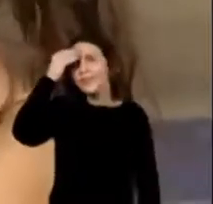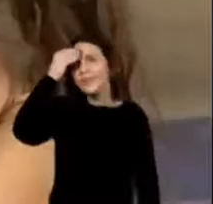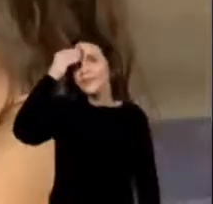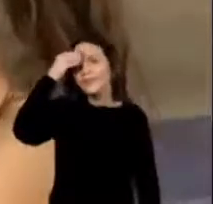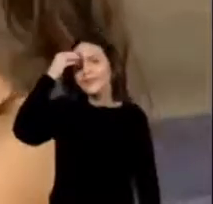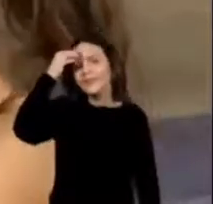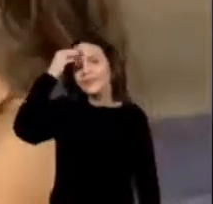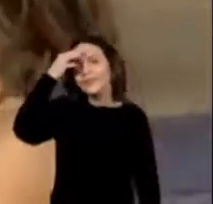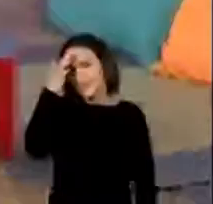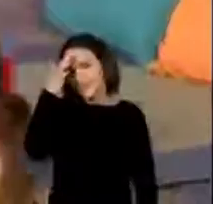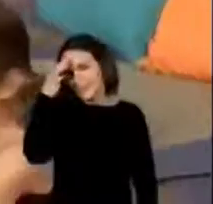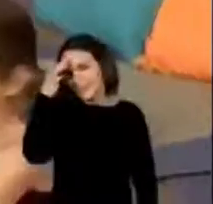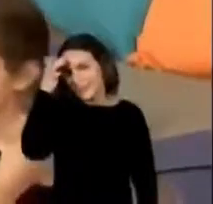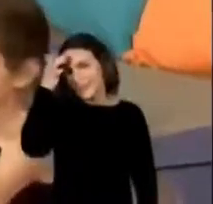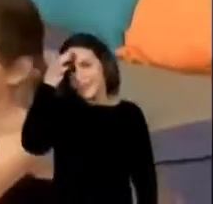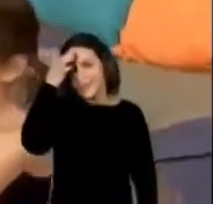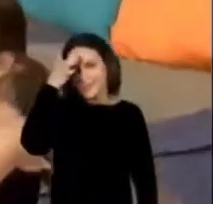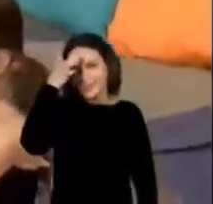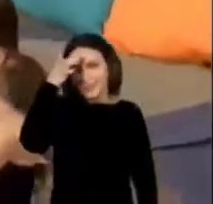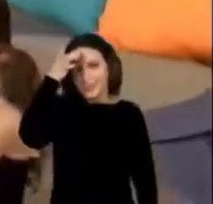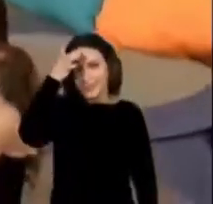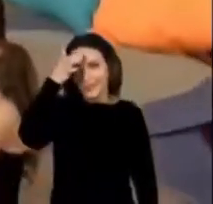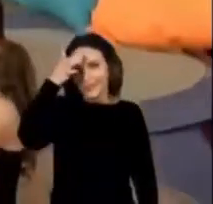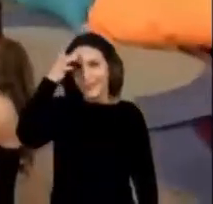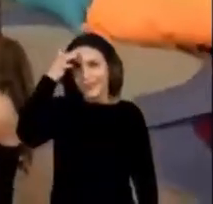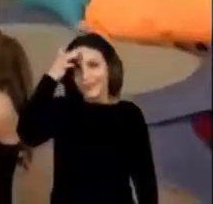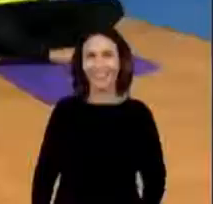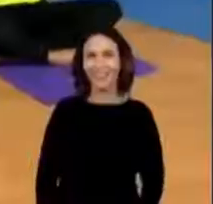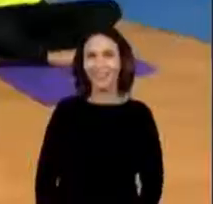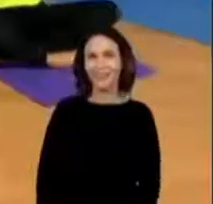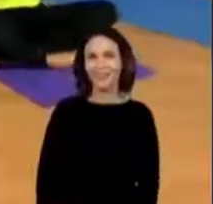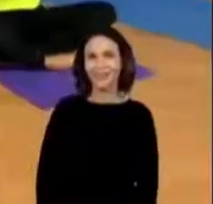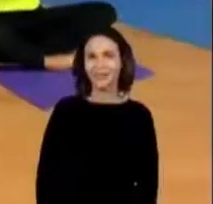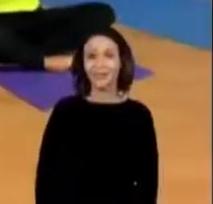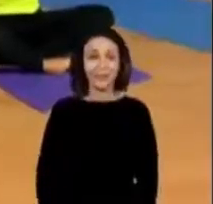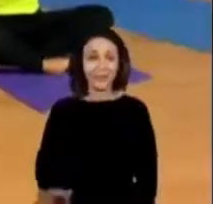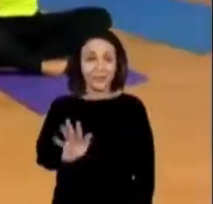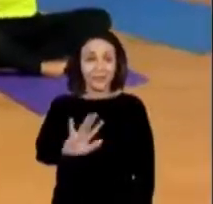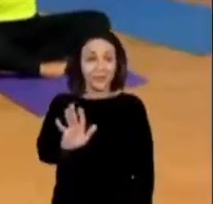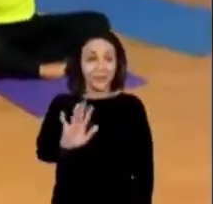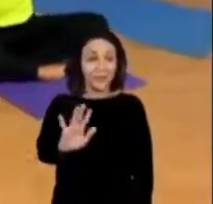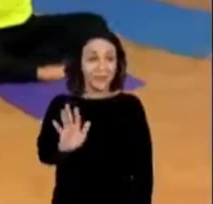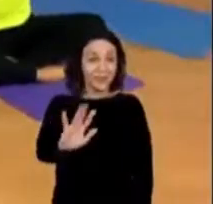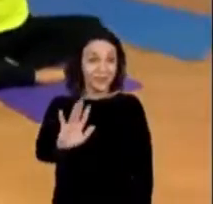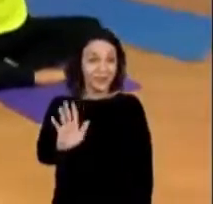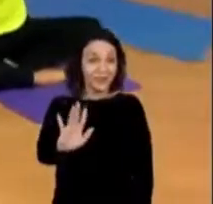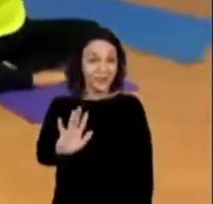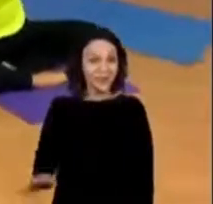bem aqui vai ter uma bolinha. E com... Inspira um pouco, tchau. Queria até já.